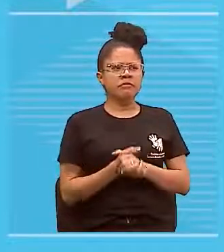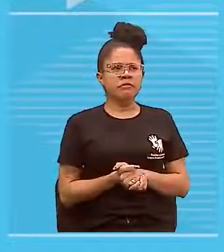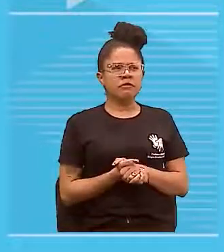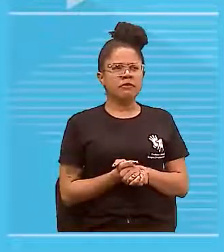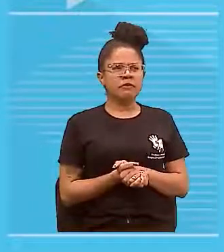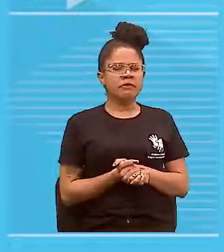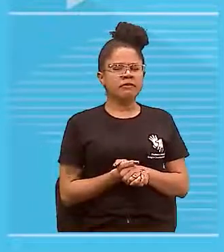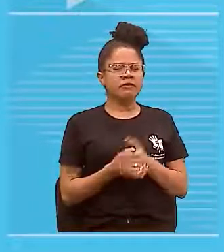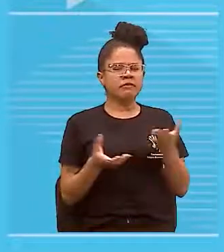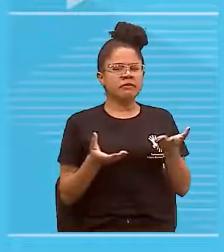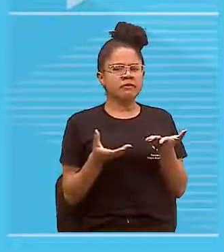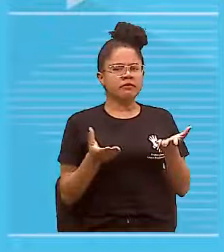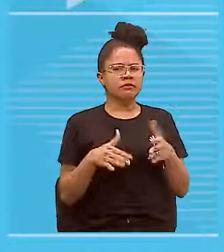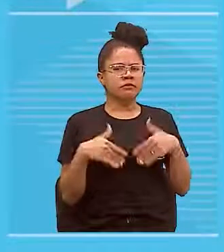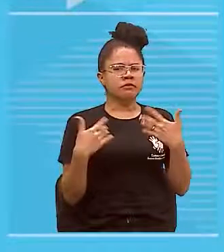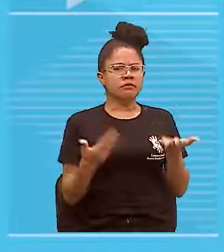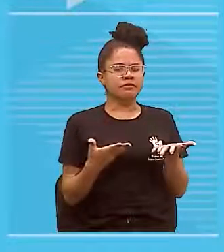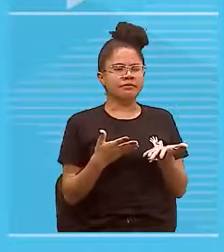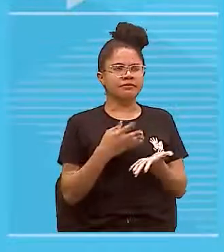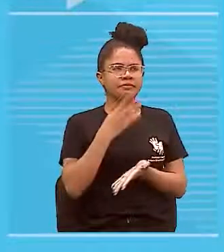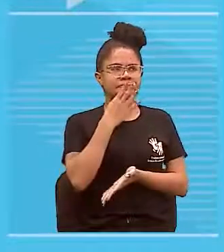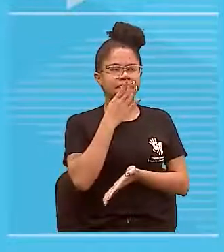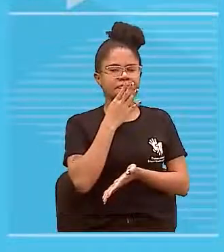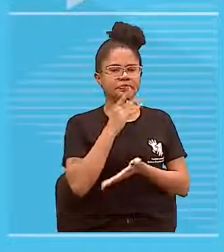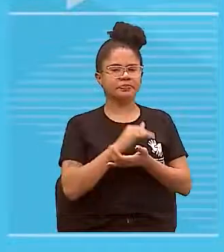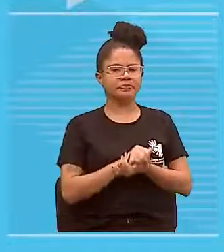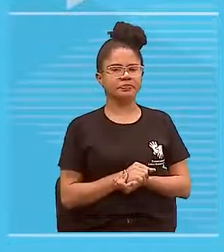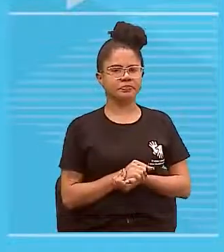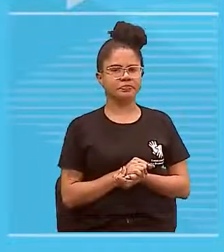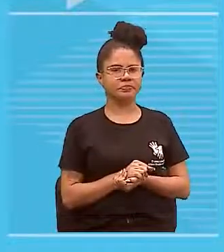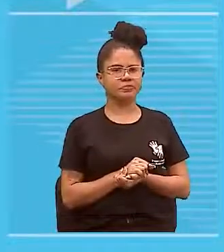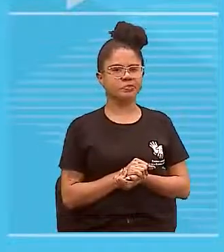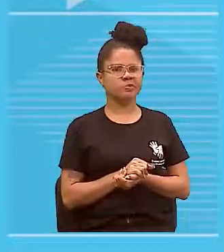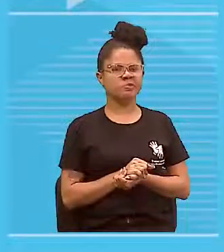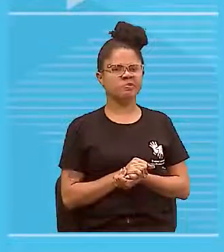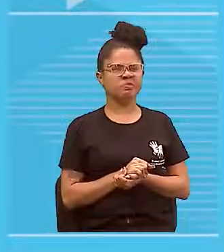pai? Vou pegar a cor roxa. Aqui,